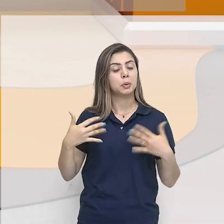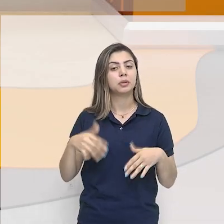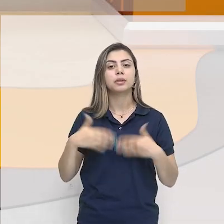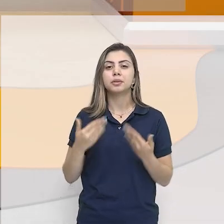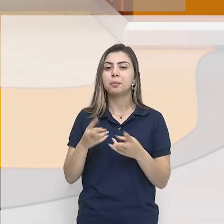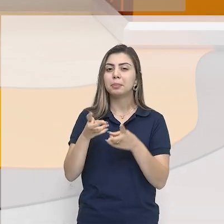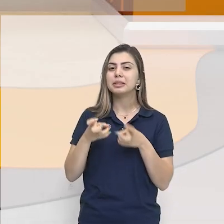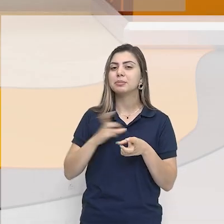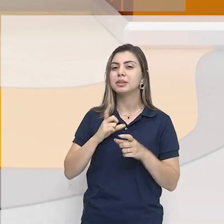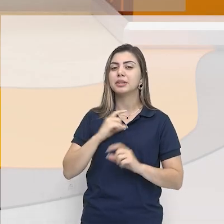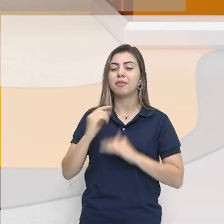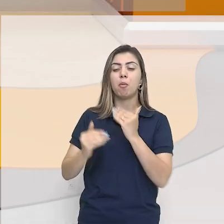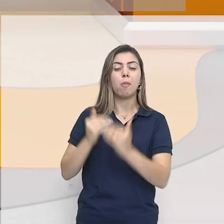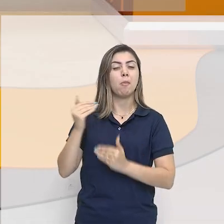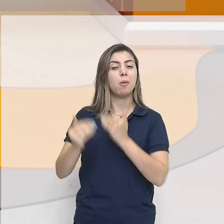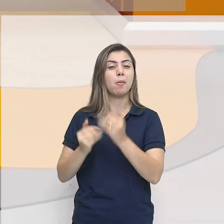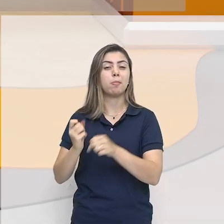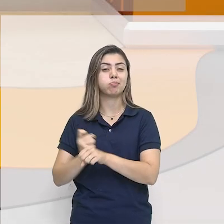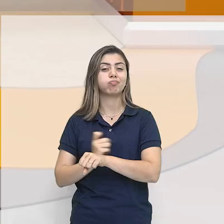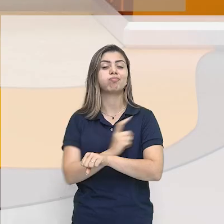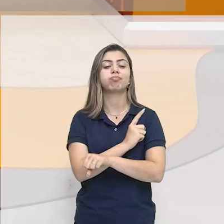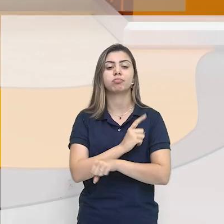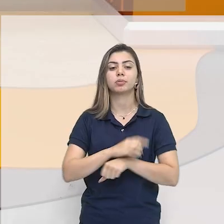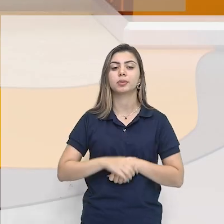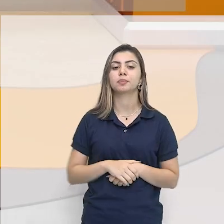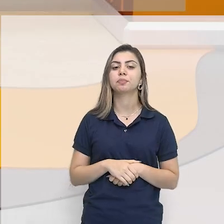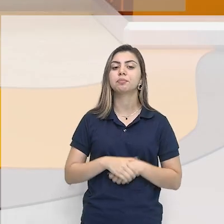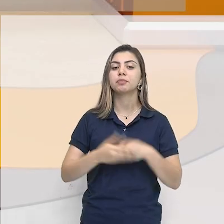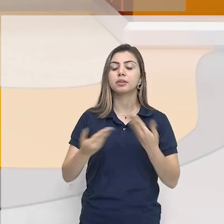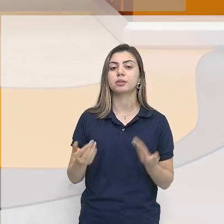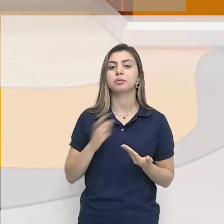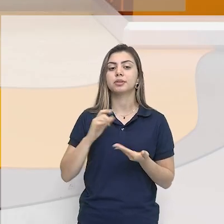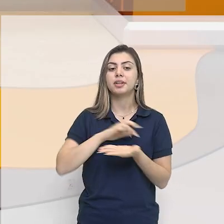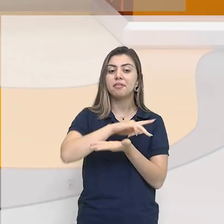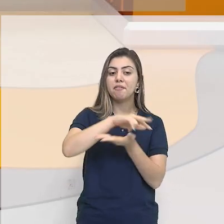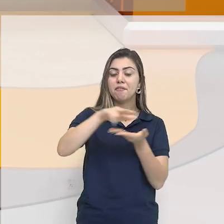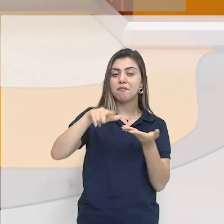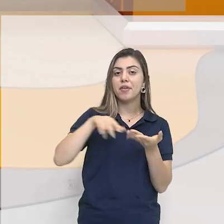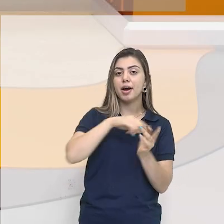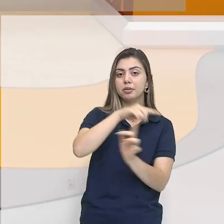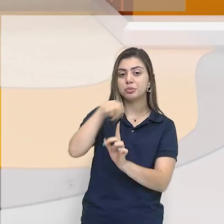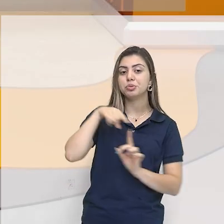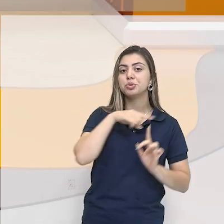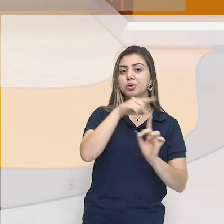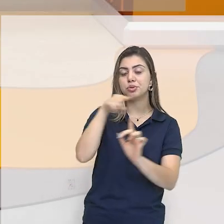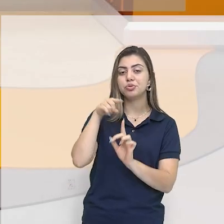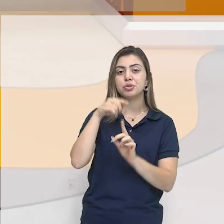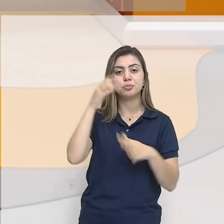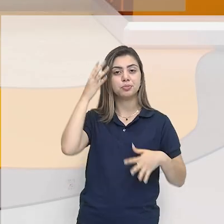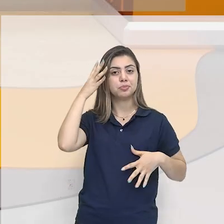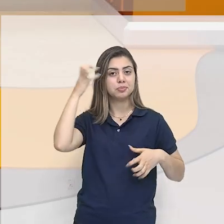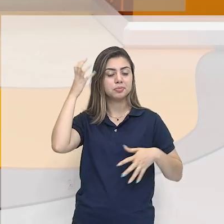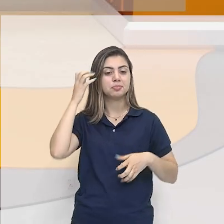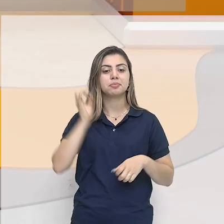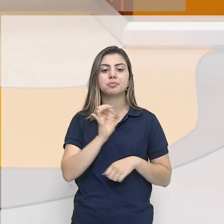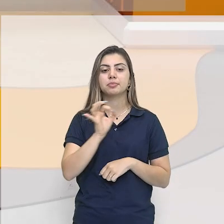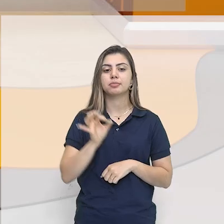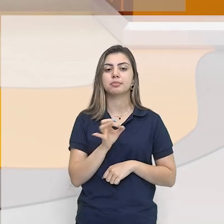de evolução, ok? Olha só, entre as várias espécies de